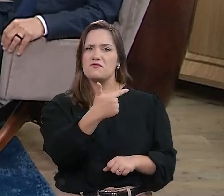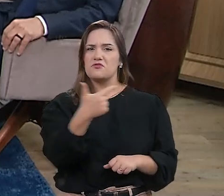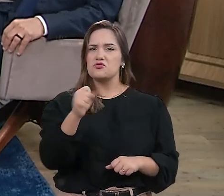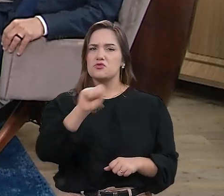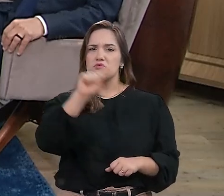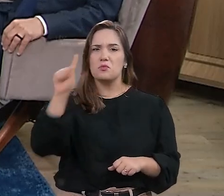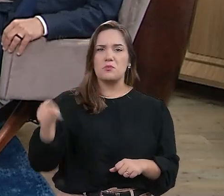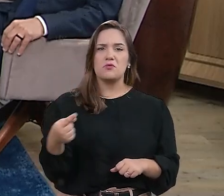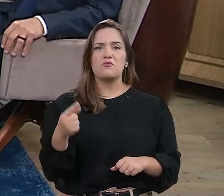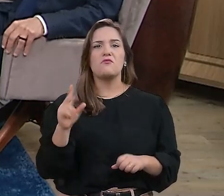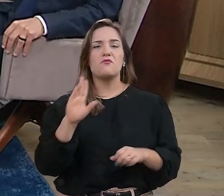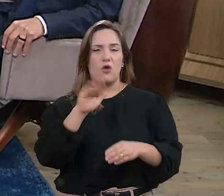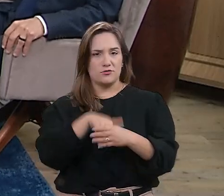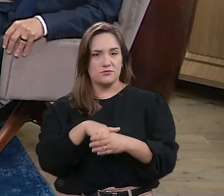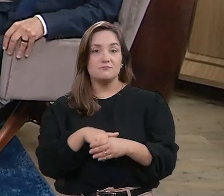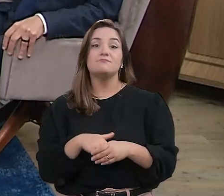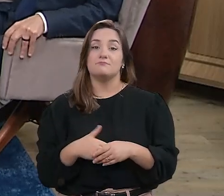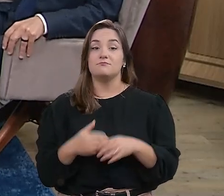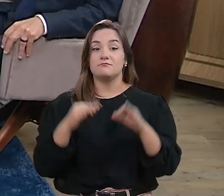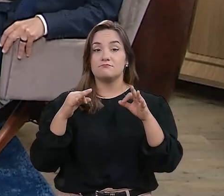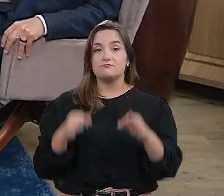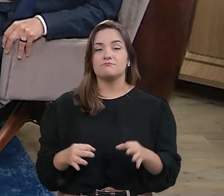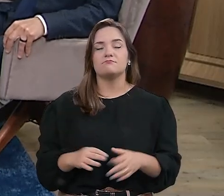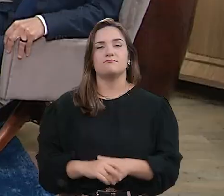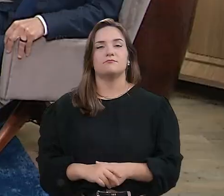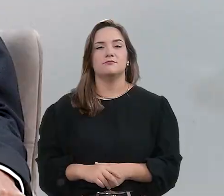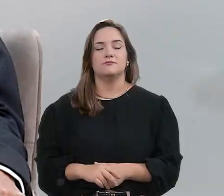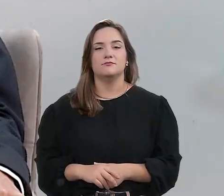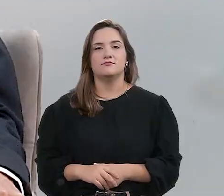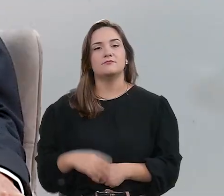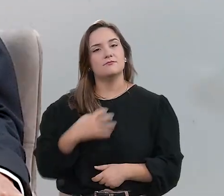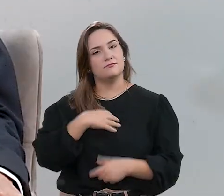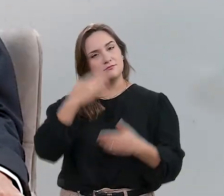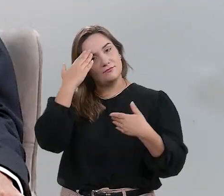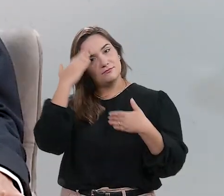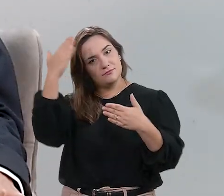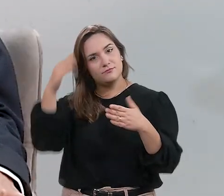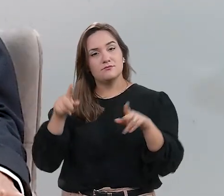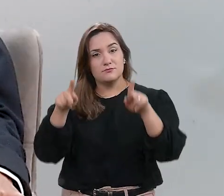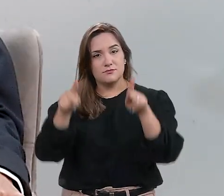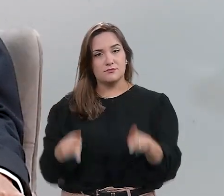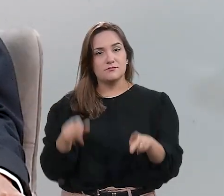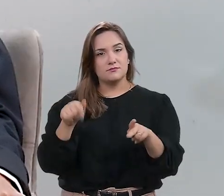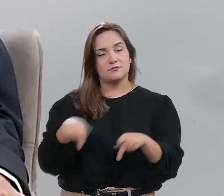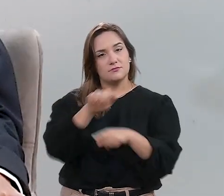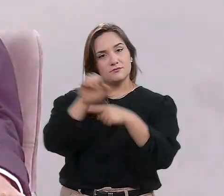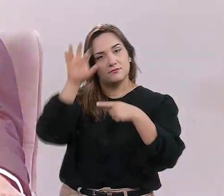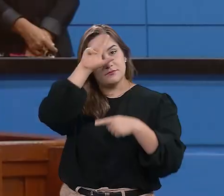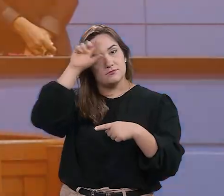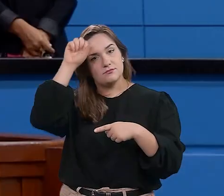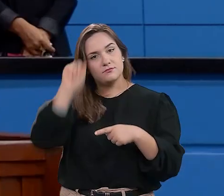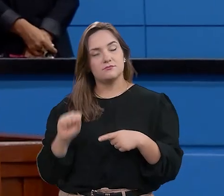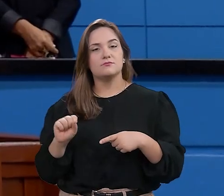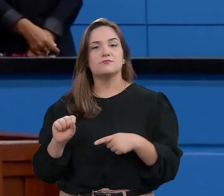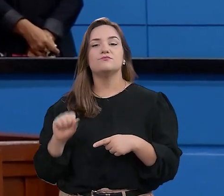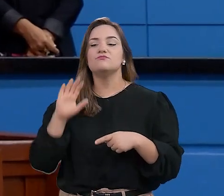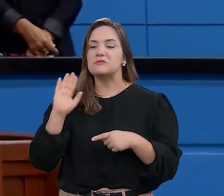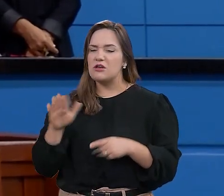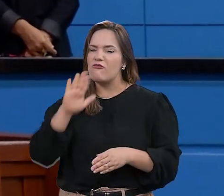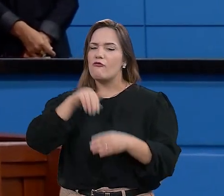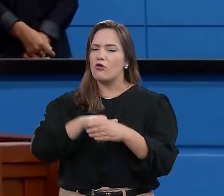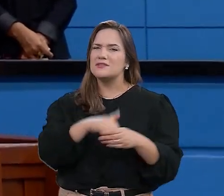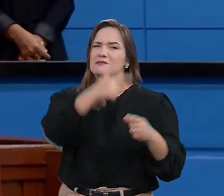quase 28 mil votos. É isso mesmo? É isso mesmo. Eu sou muito grato à população do Mato Grosso do Sul, que já